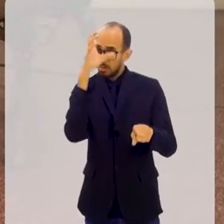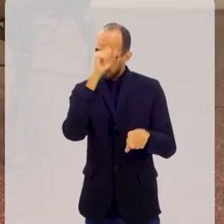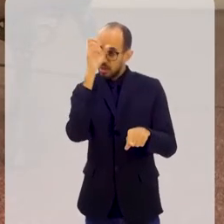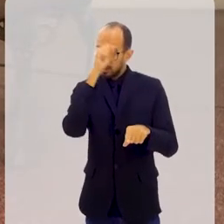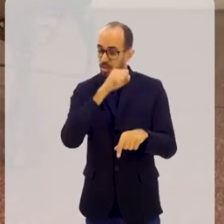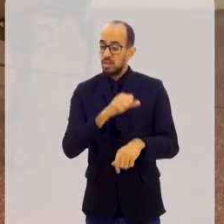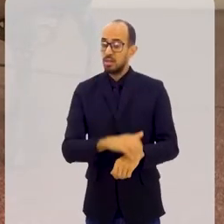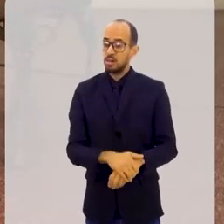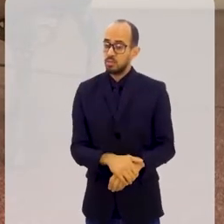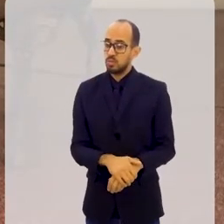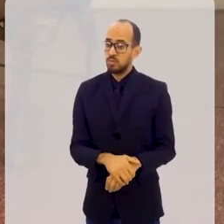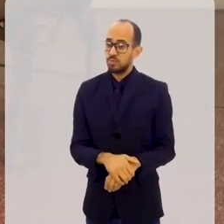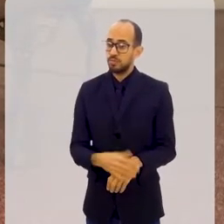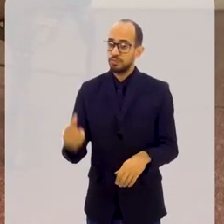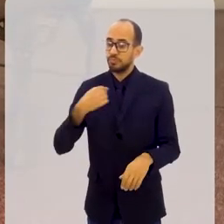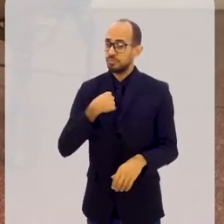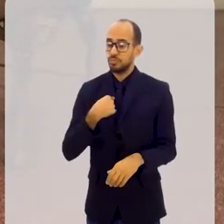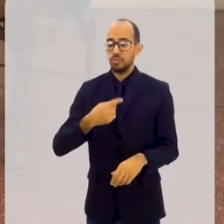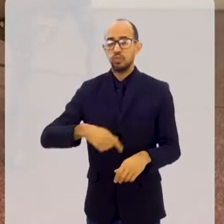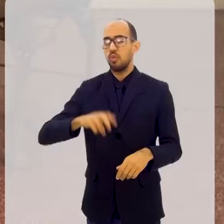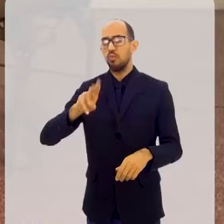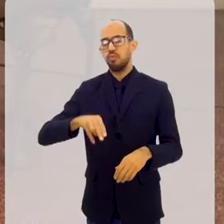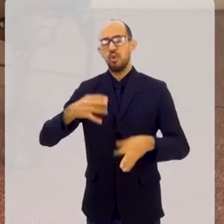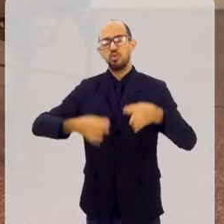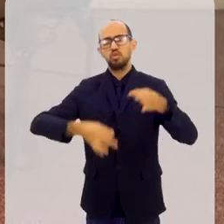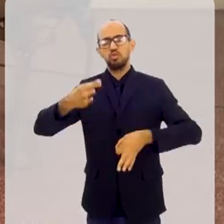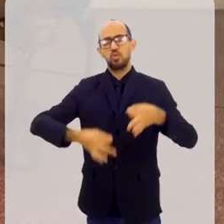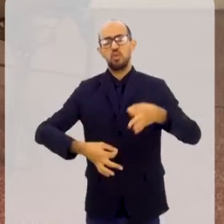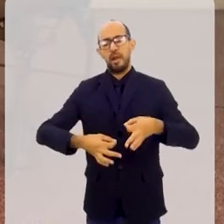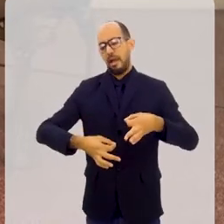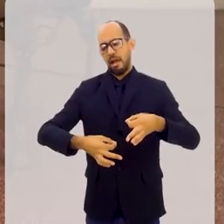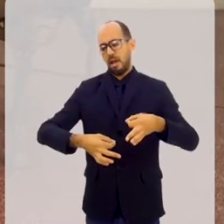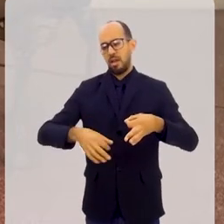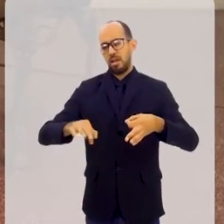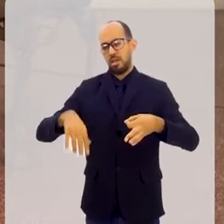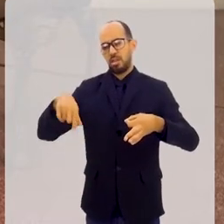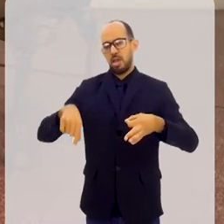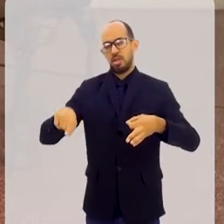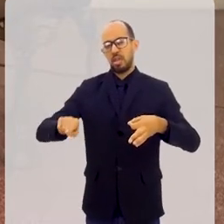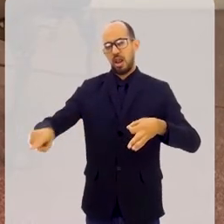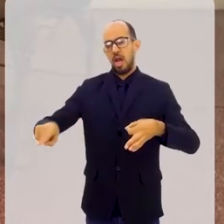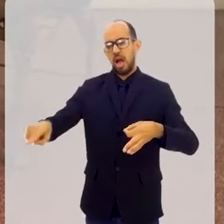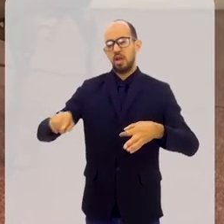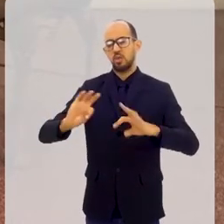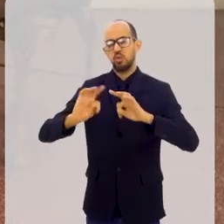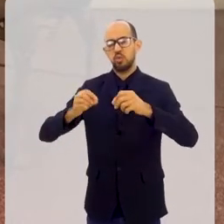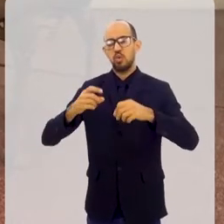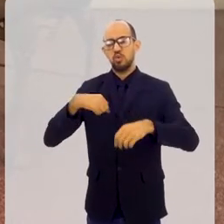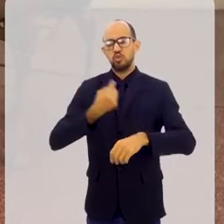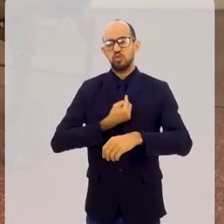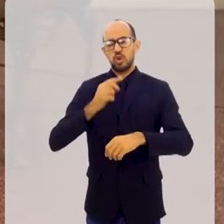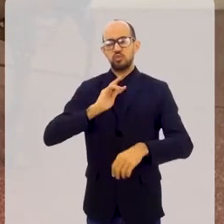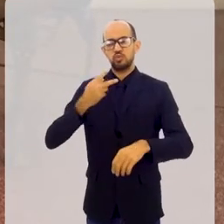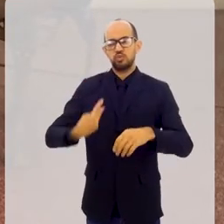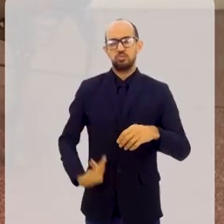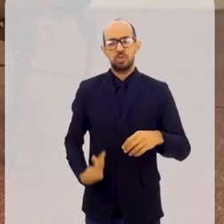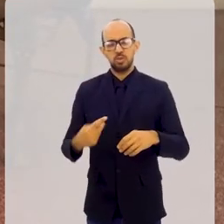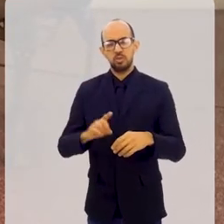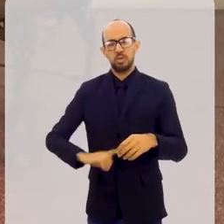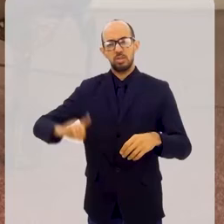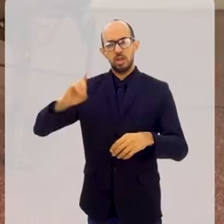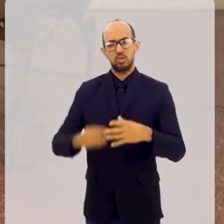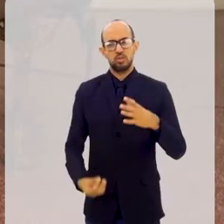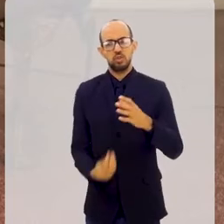depois que eles saímos daquilo mas eu não vou condenar Quem tá lá todo nós somos seres humanos que Deus